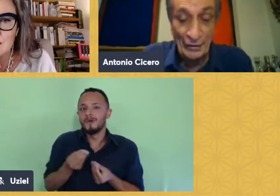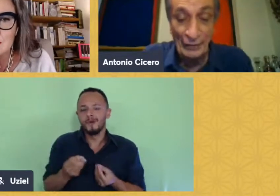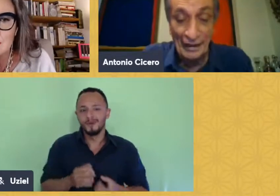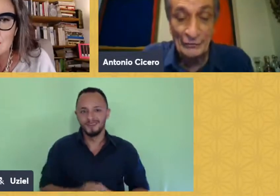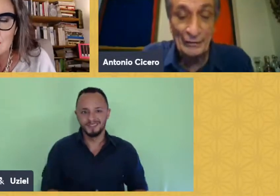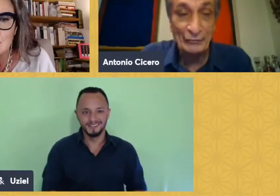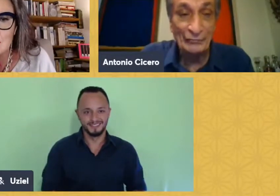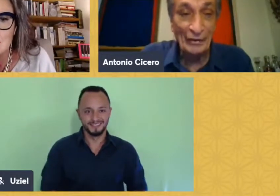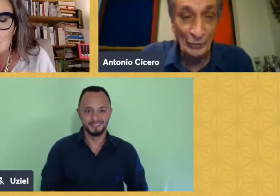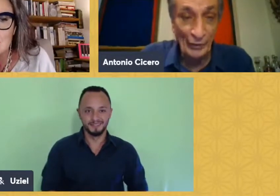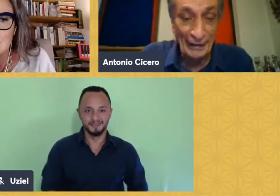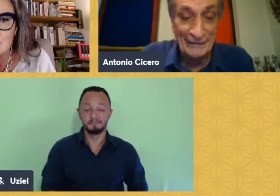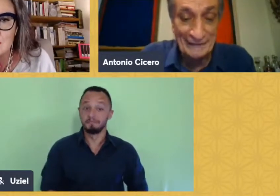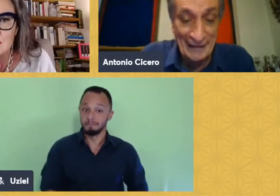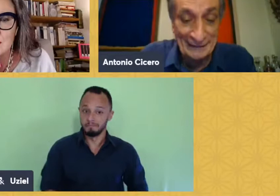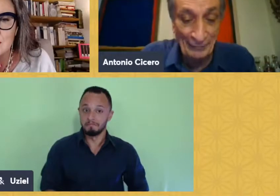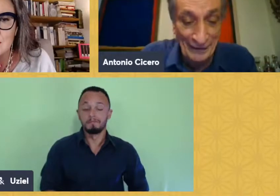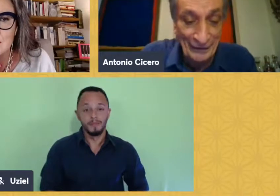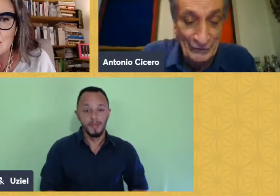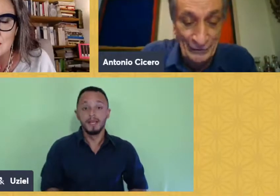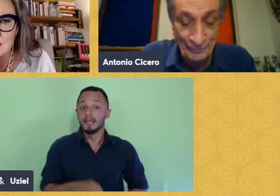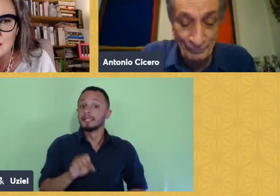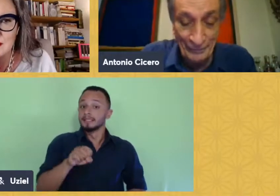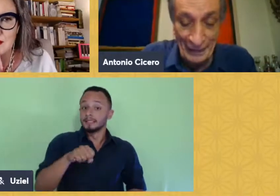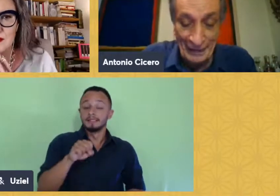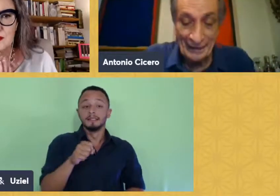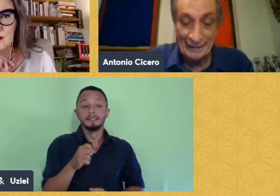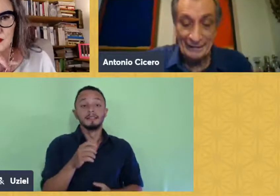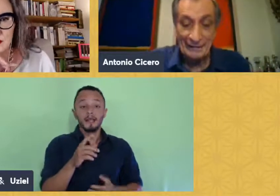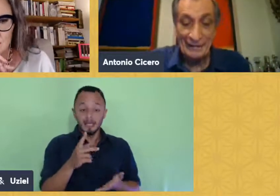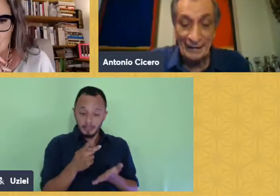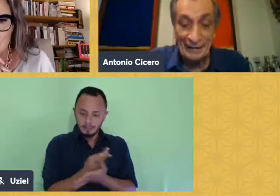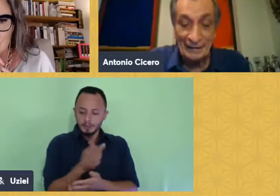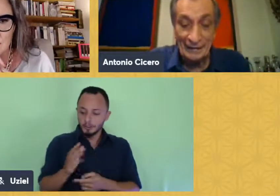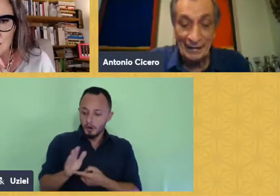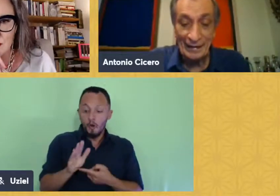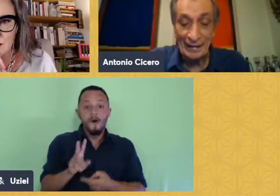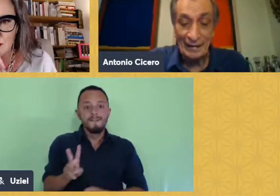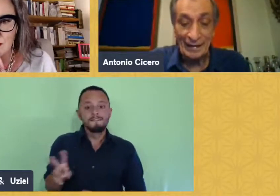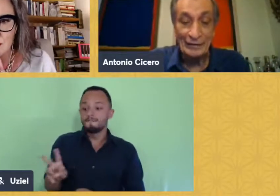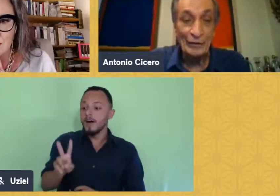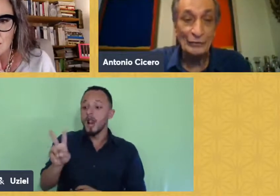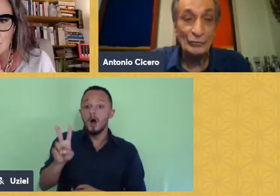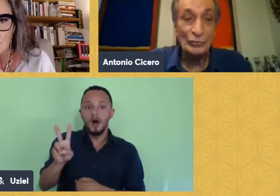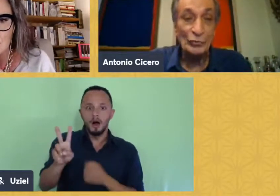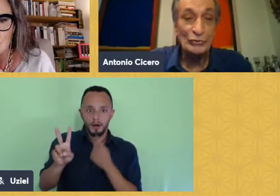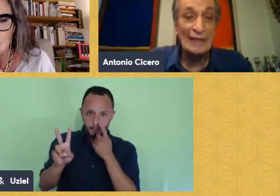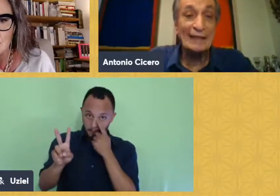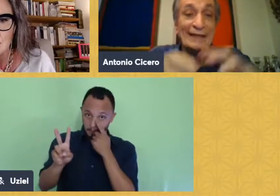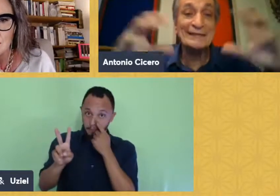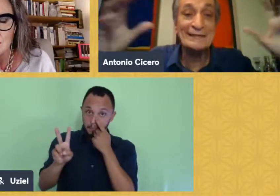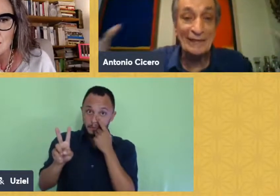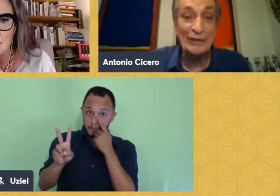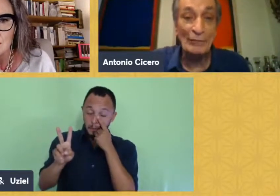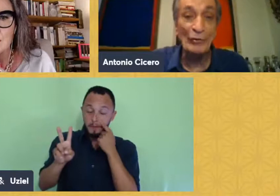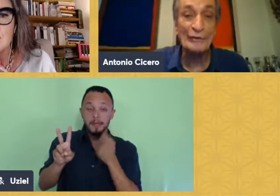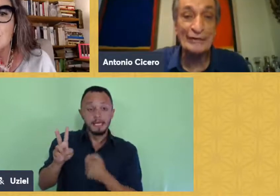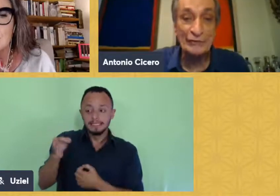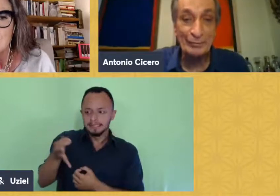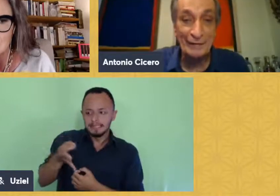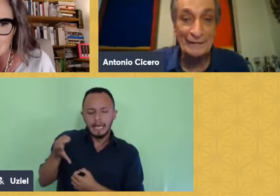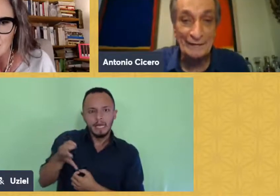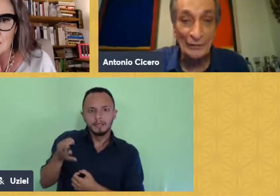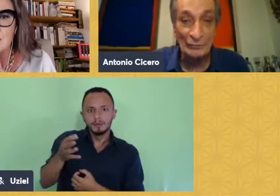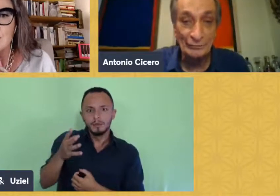Isso, eu acho que o valor é exatamente que ele nos acrescenta uma